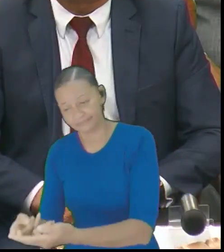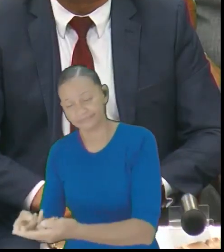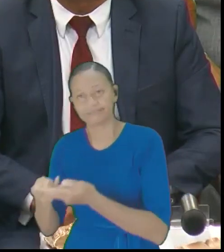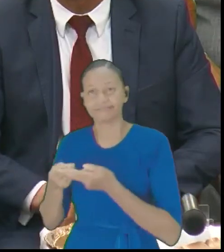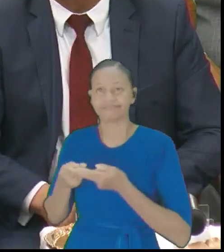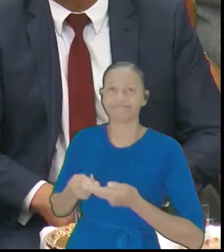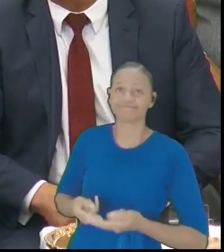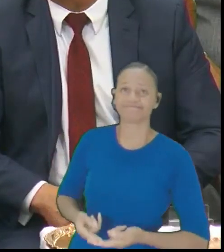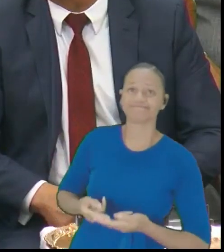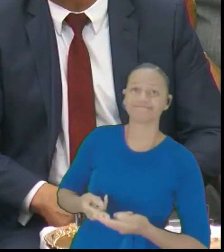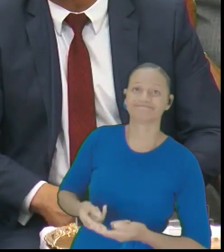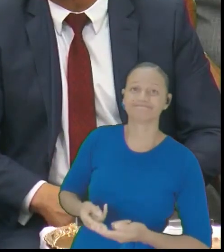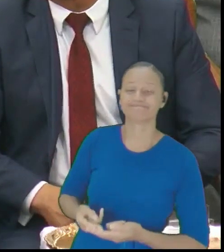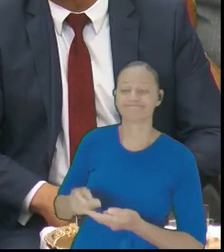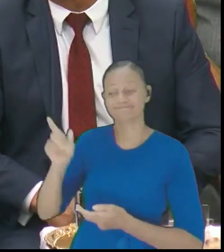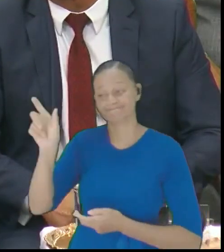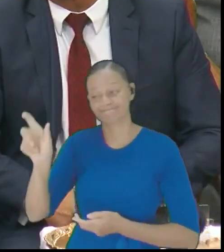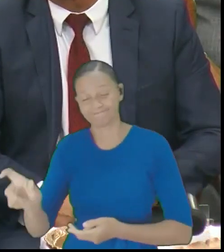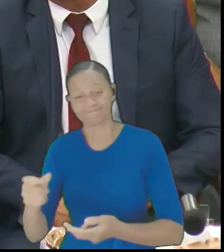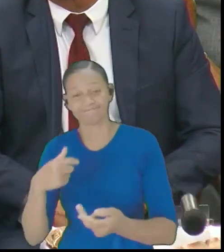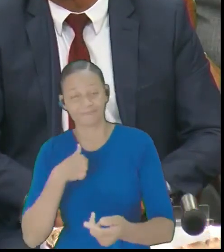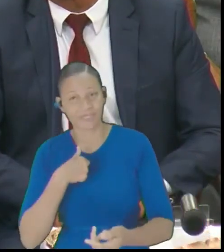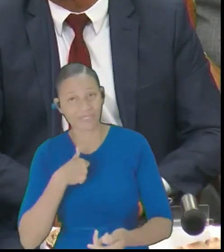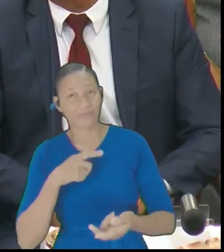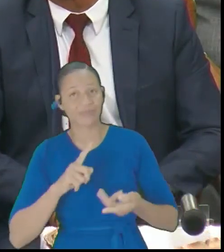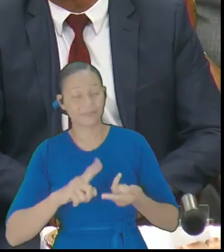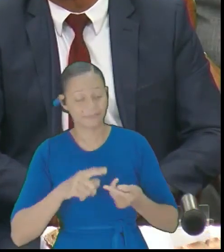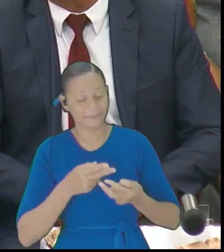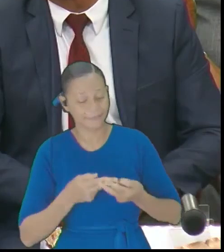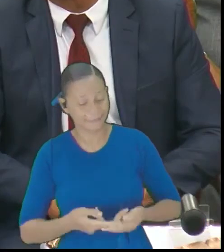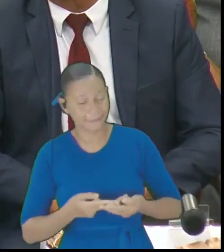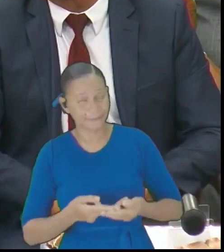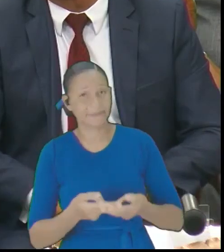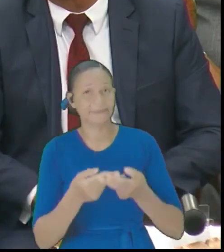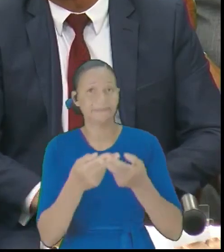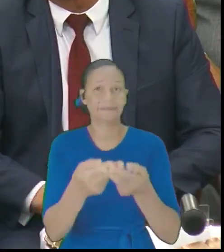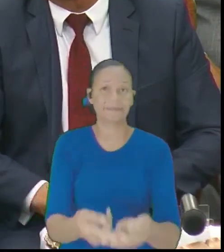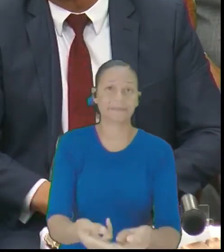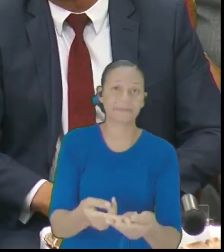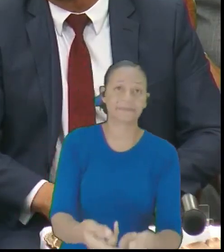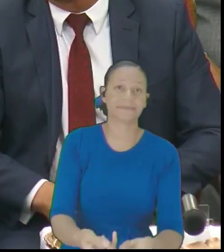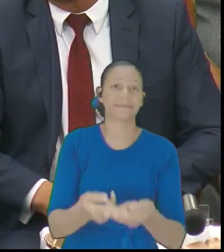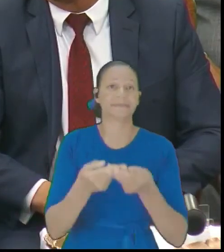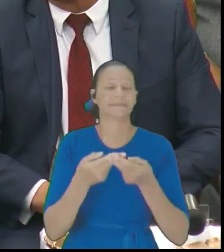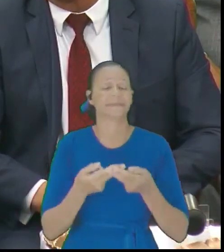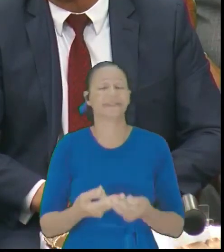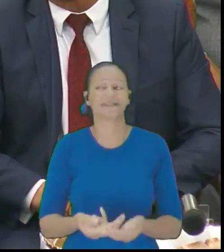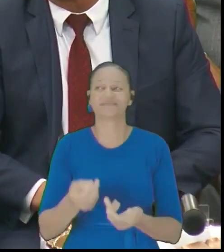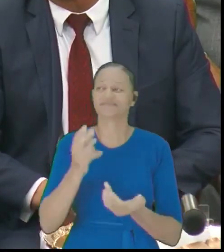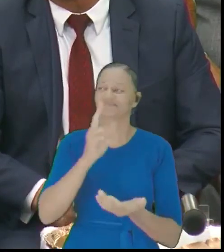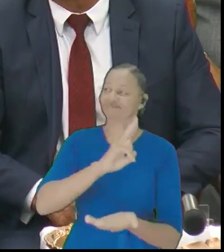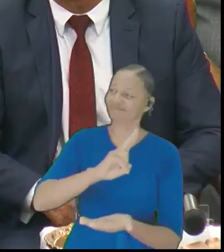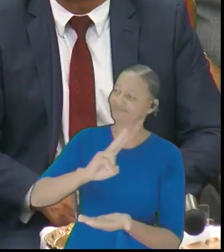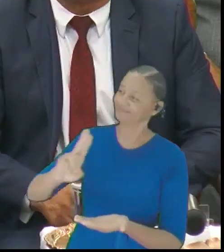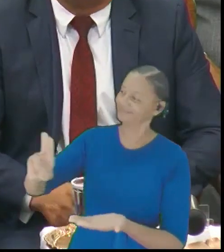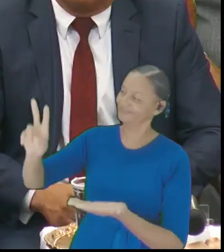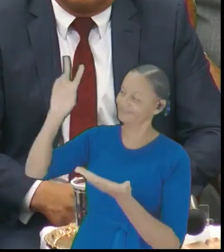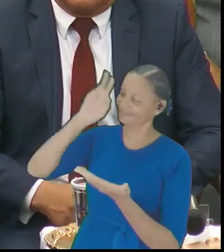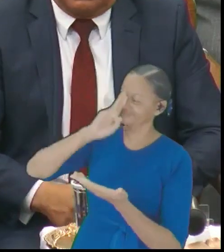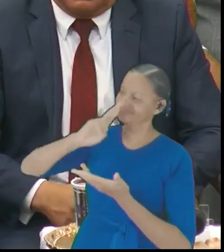você suporta ele, eu te suporto, você me suporta, e o nome do Senhor é